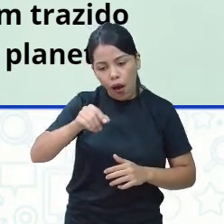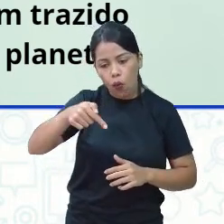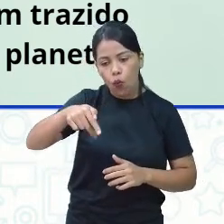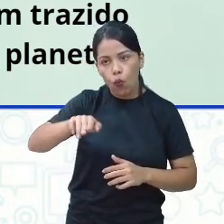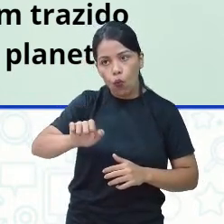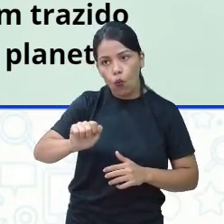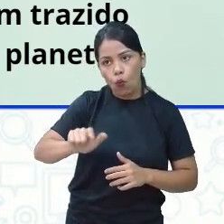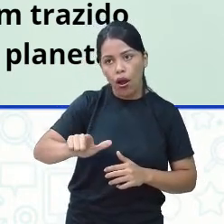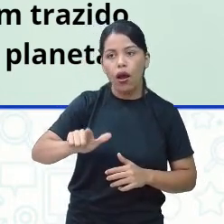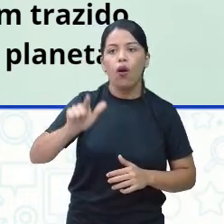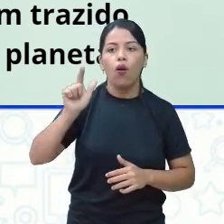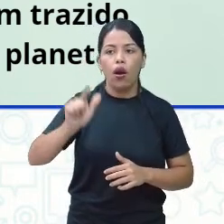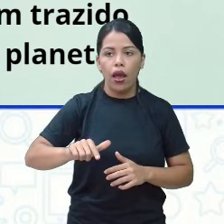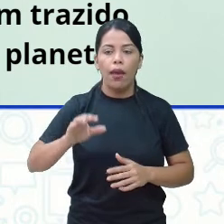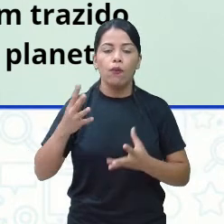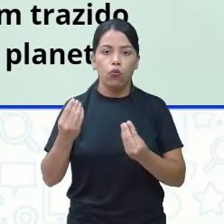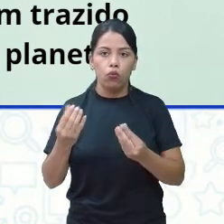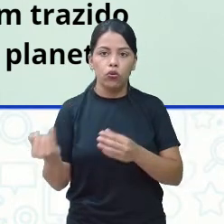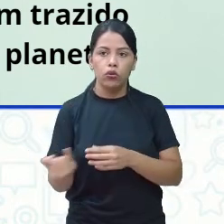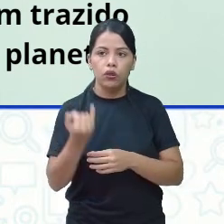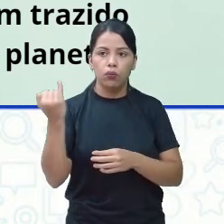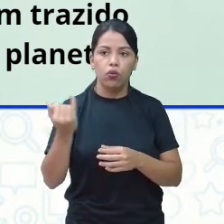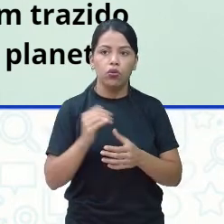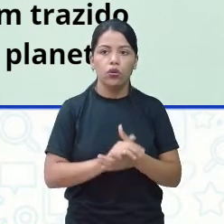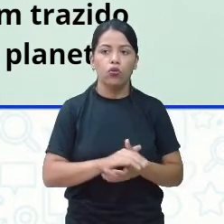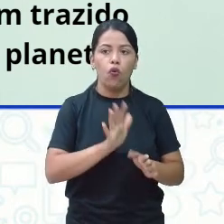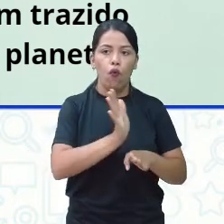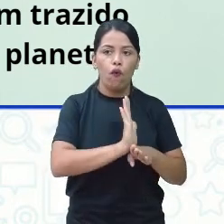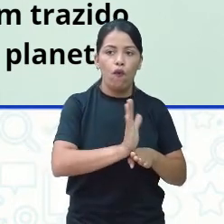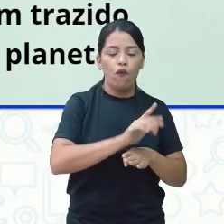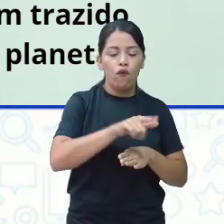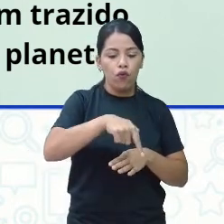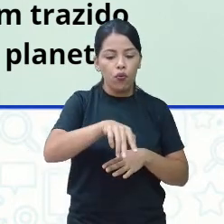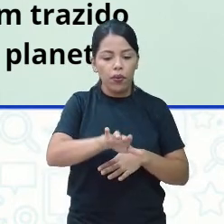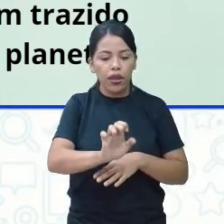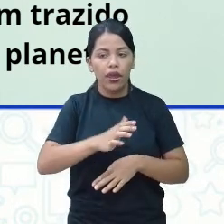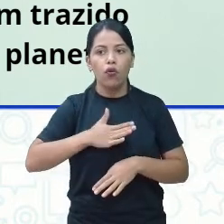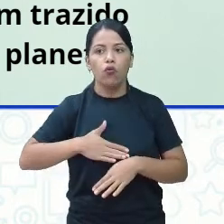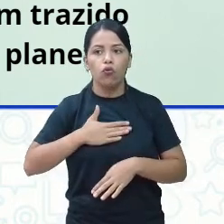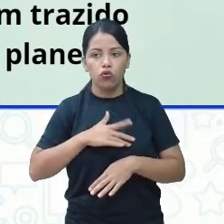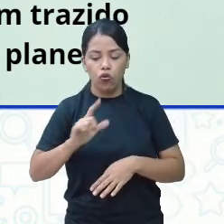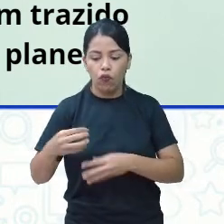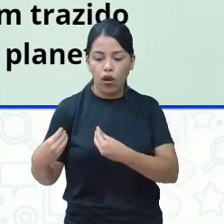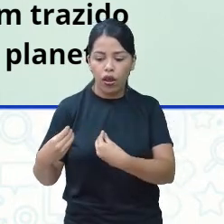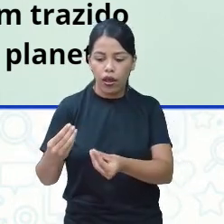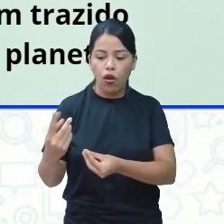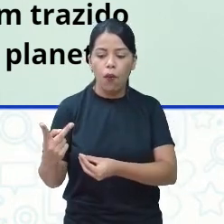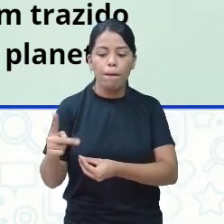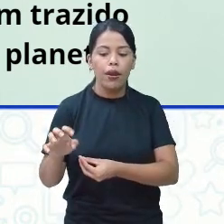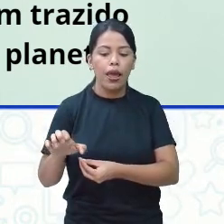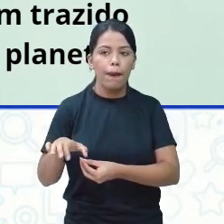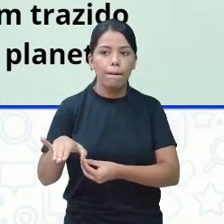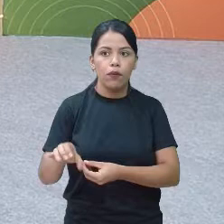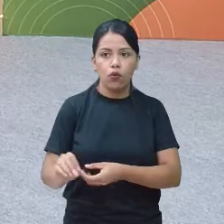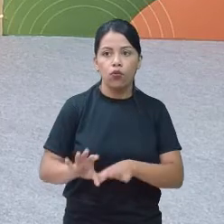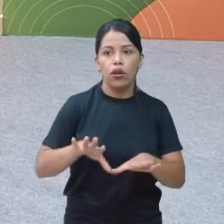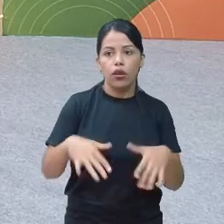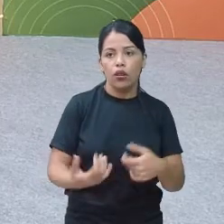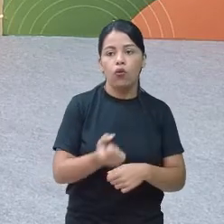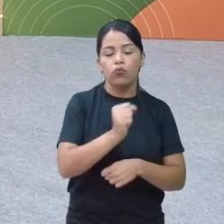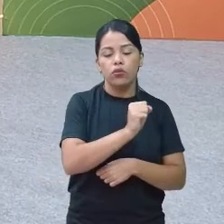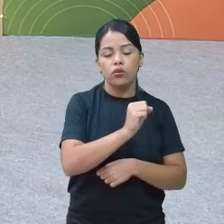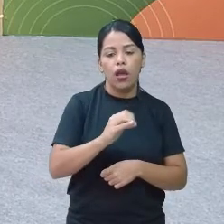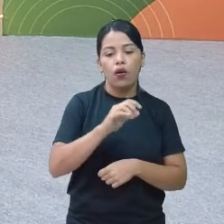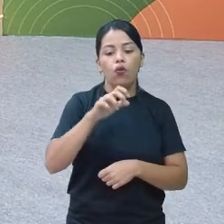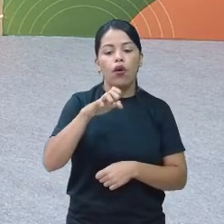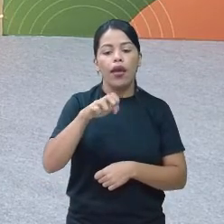foi premiado. O século em que vivemos tem trazido grandes transformações ao planeta. Então, aqui a gente